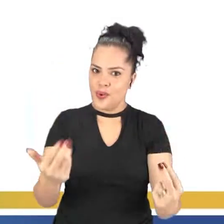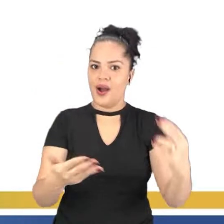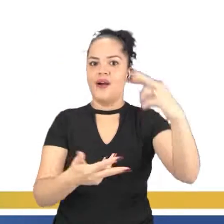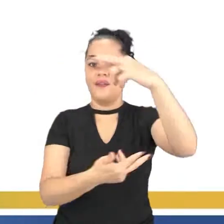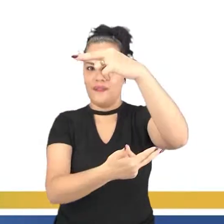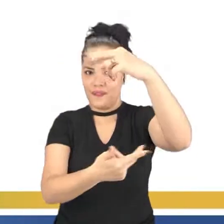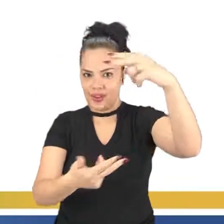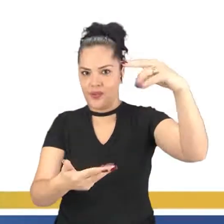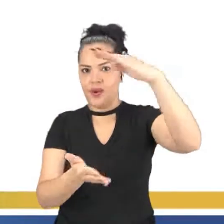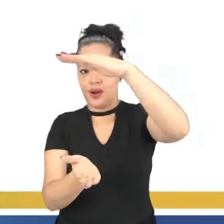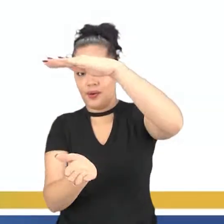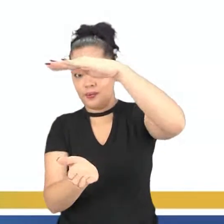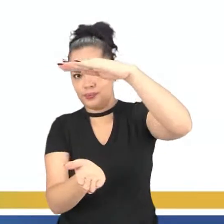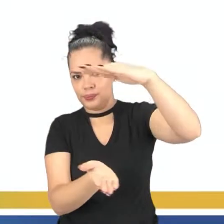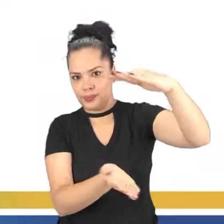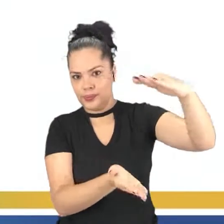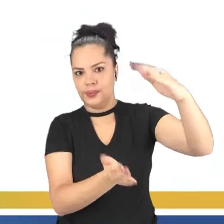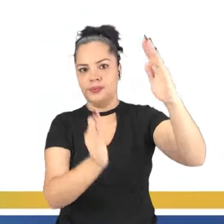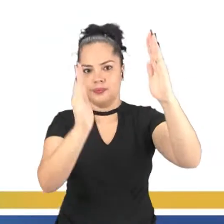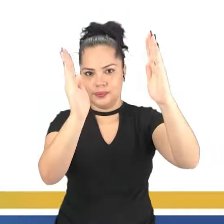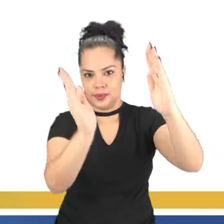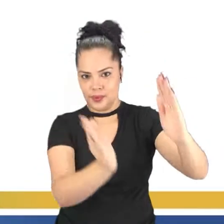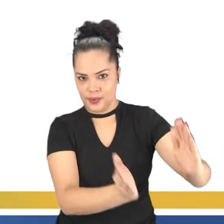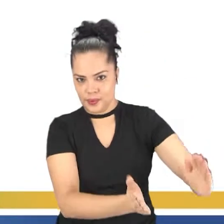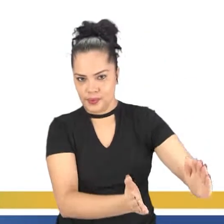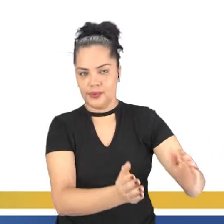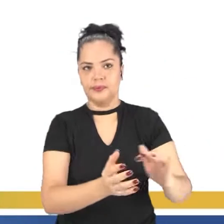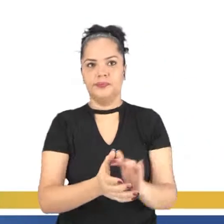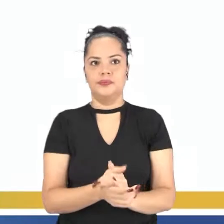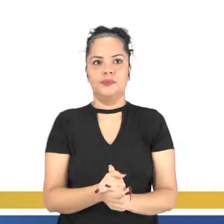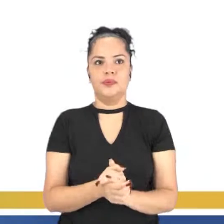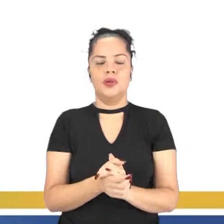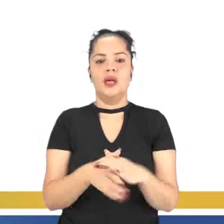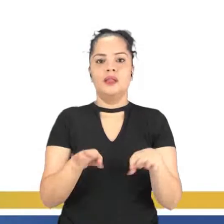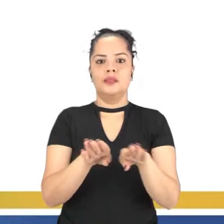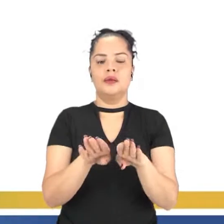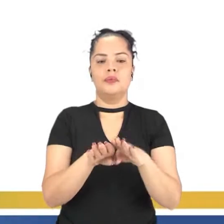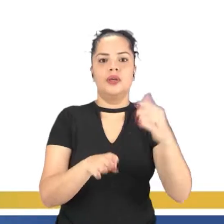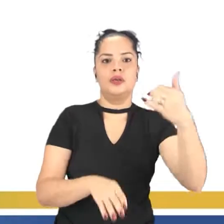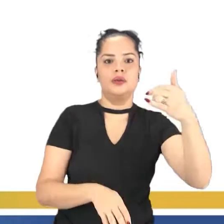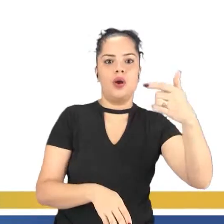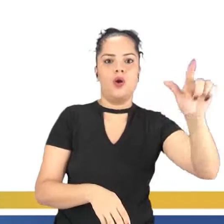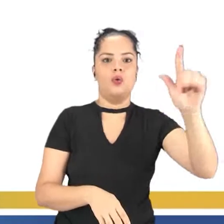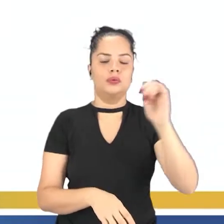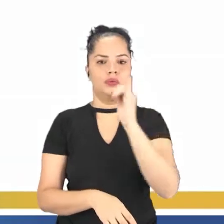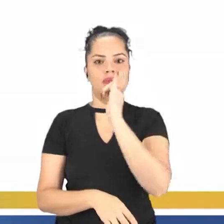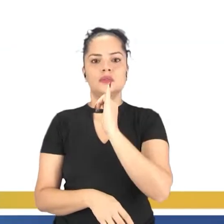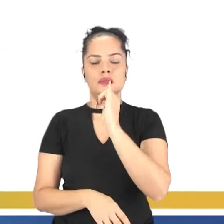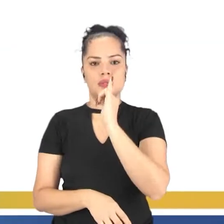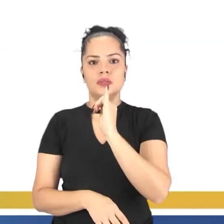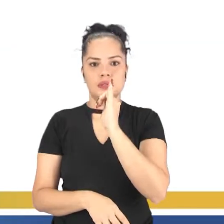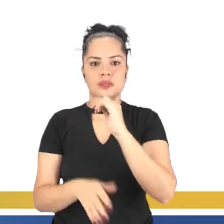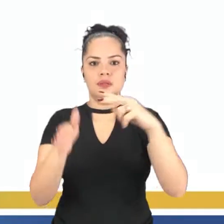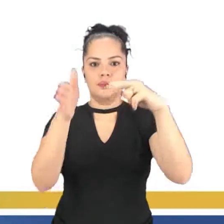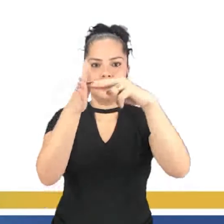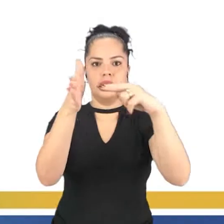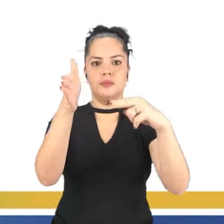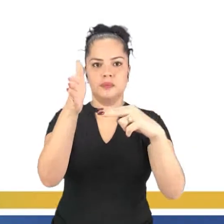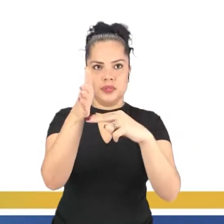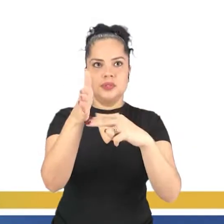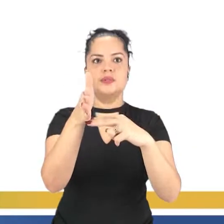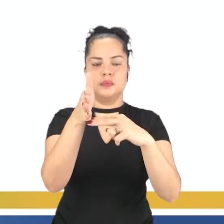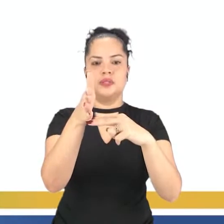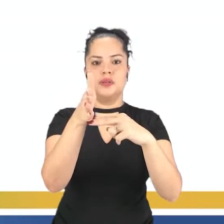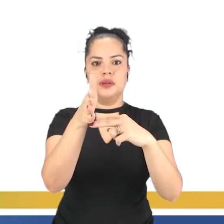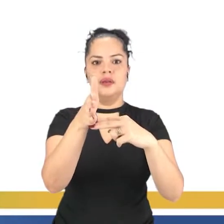congruentes, ok? Aqui nós temos outros exemplos de prisma. Nós temos aí um prisma triangular,